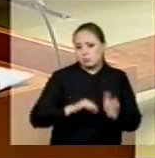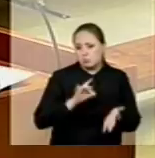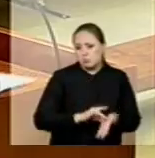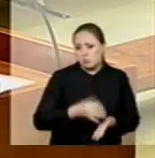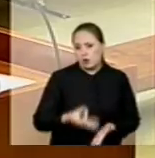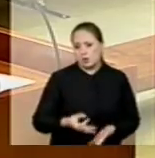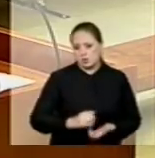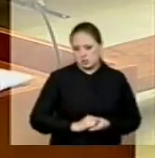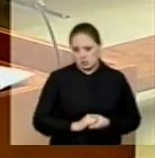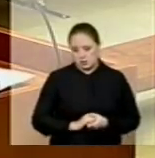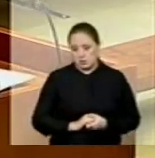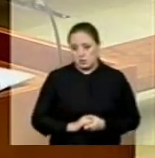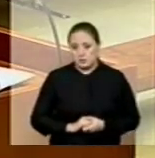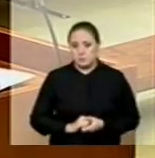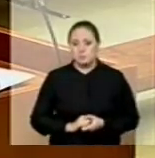um tal mandamento